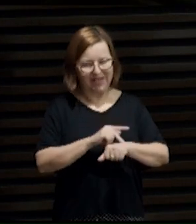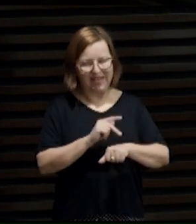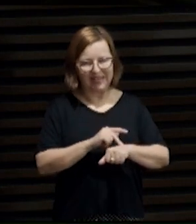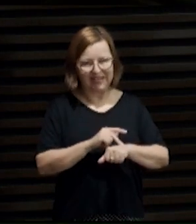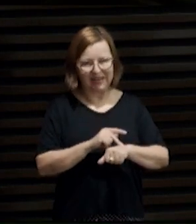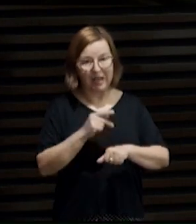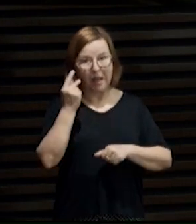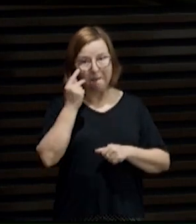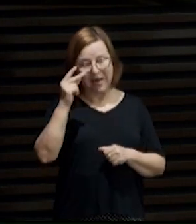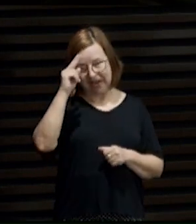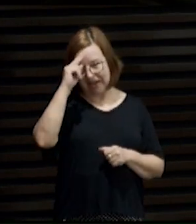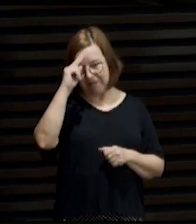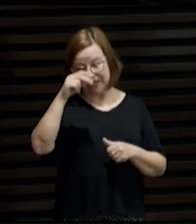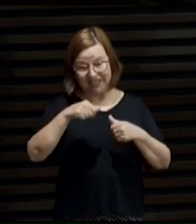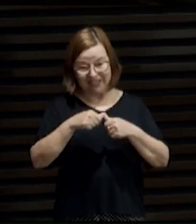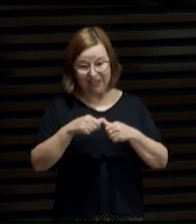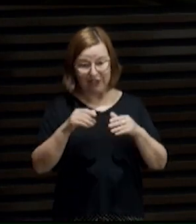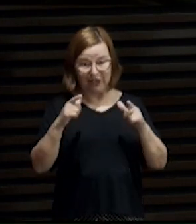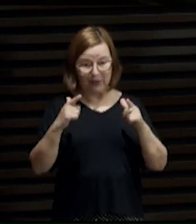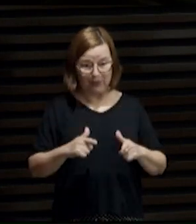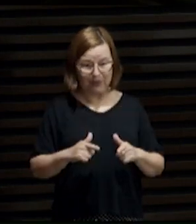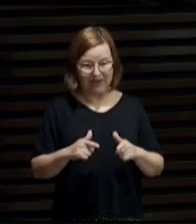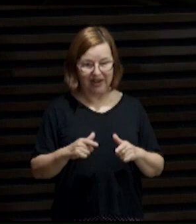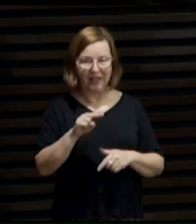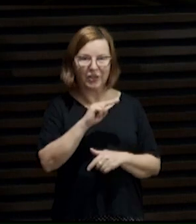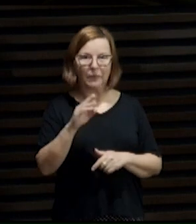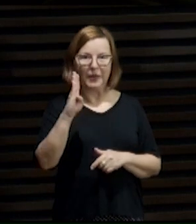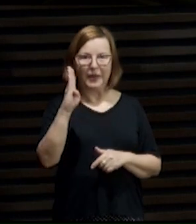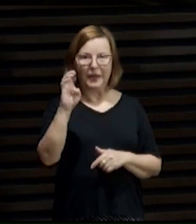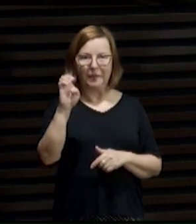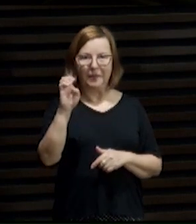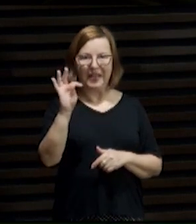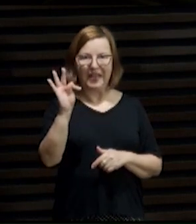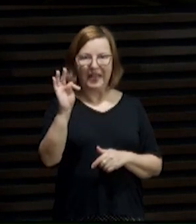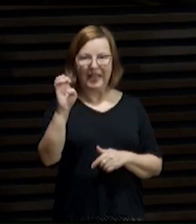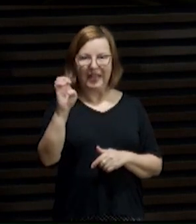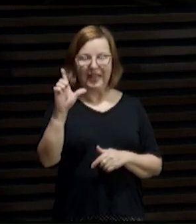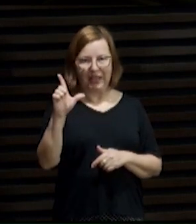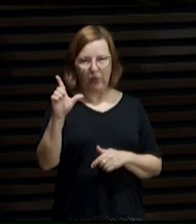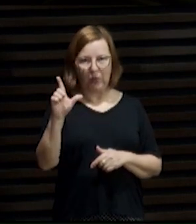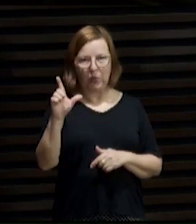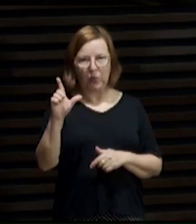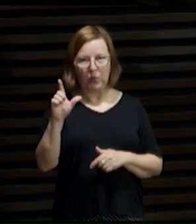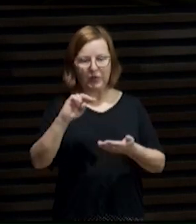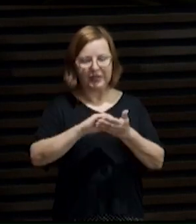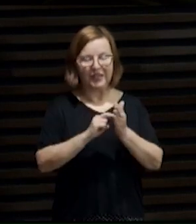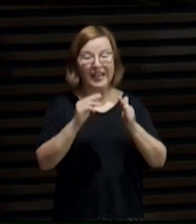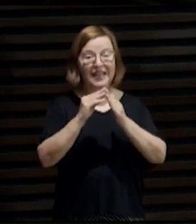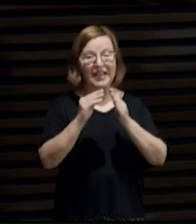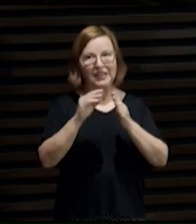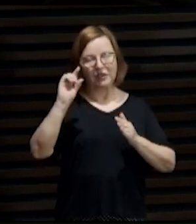como? Betel, casa de Deus. Como ele viu isso? No meio de grande tribulação.